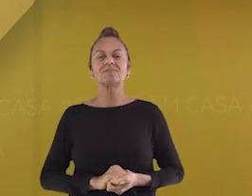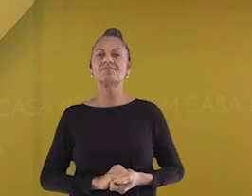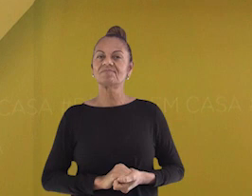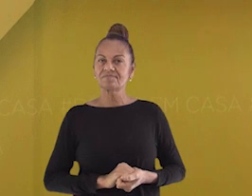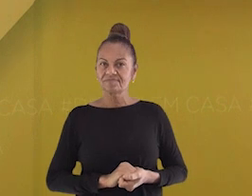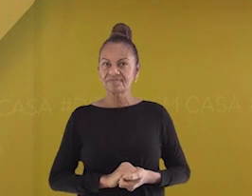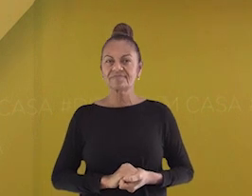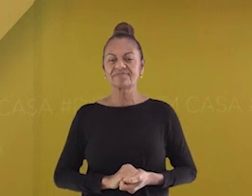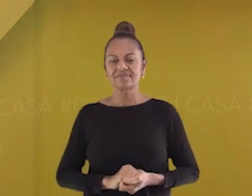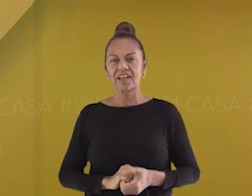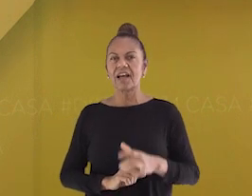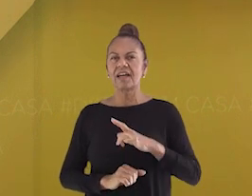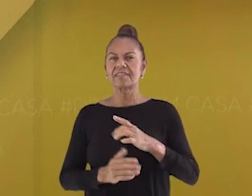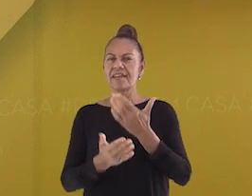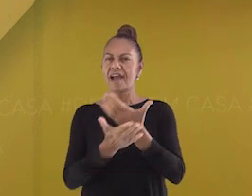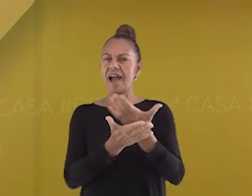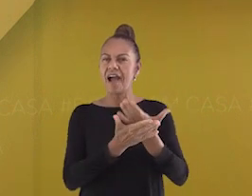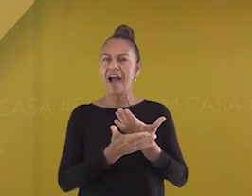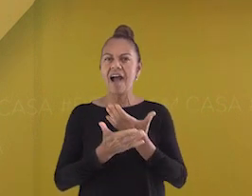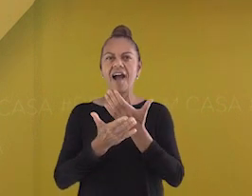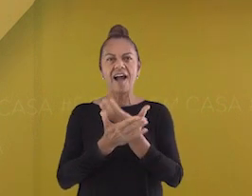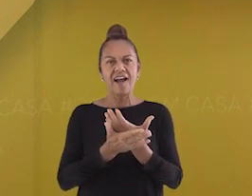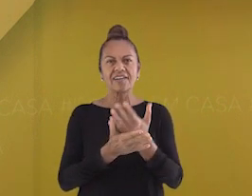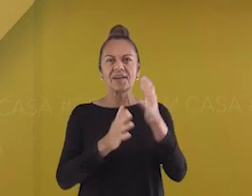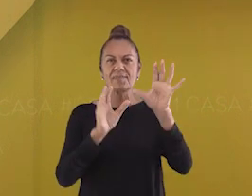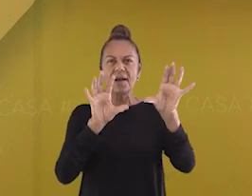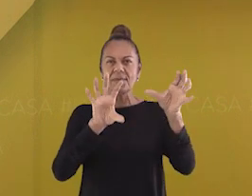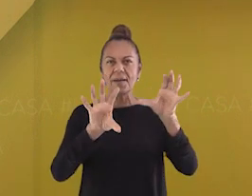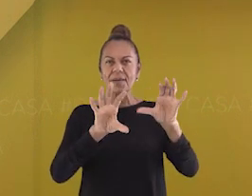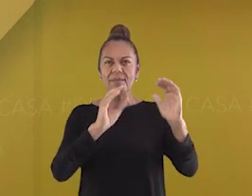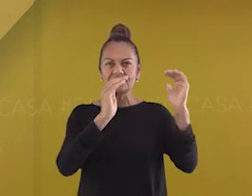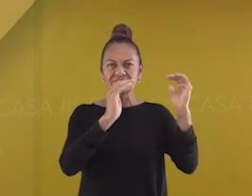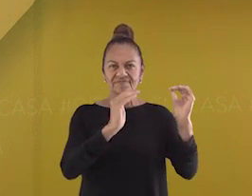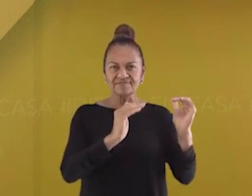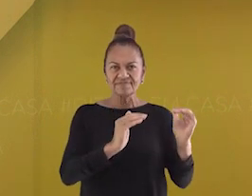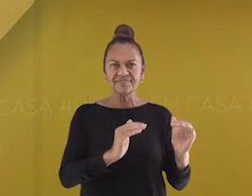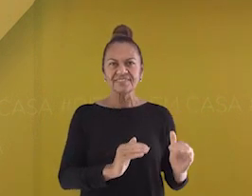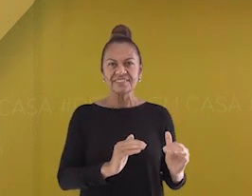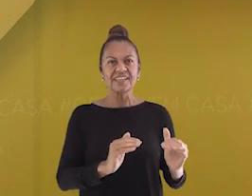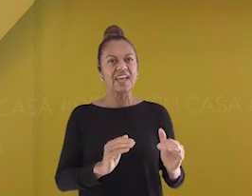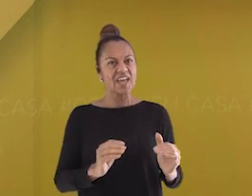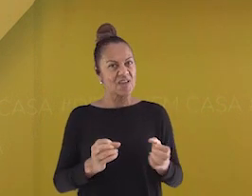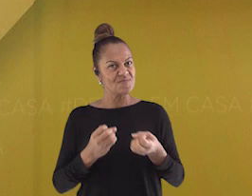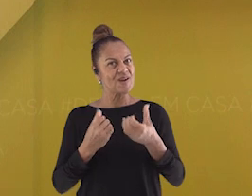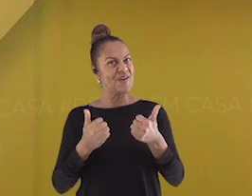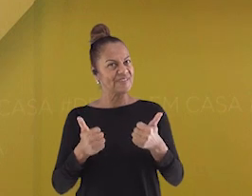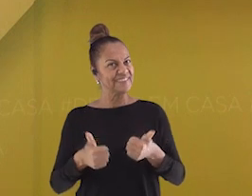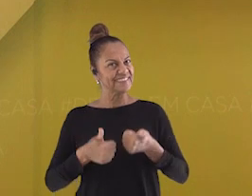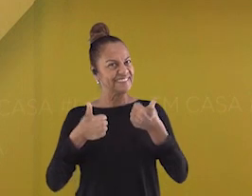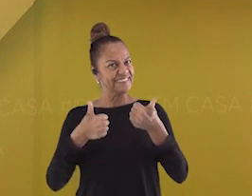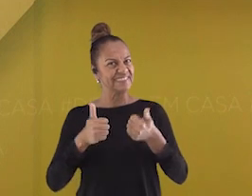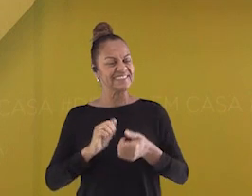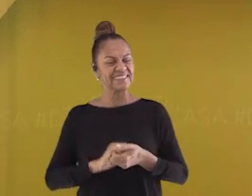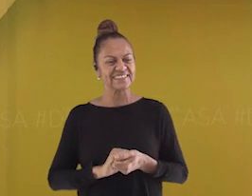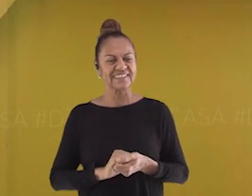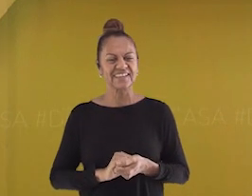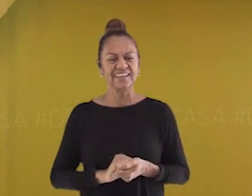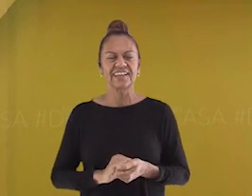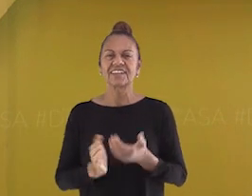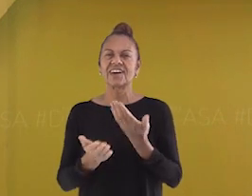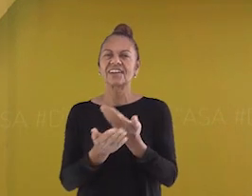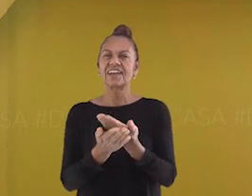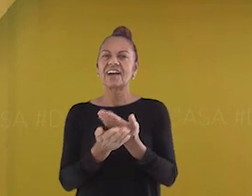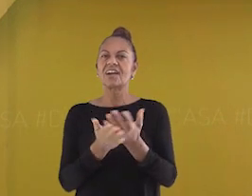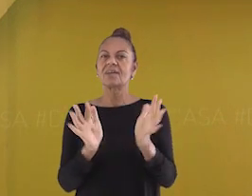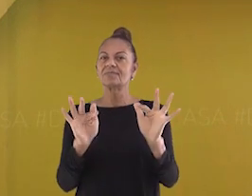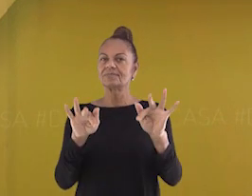www.tvdeverencasa.com.br. Lá há o banco de aulas divididos pelos segmentos e disciplinas. Vale a pena conferir, hein? A